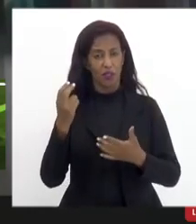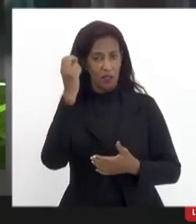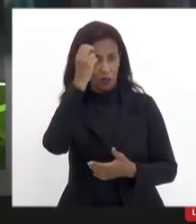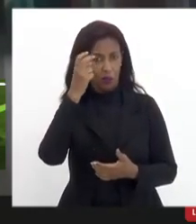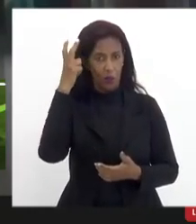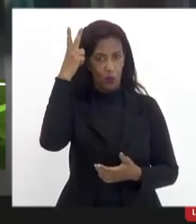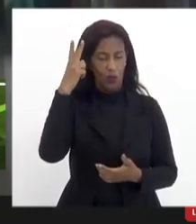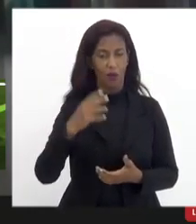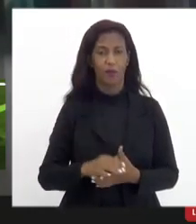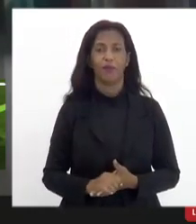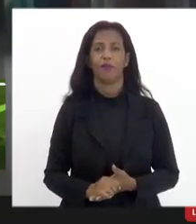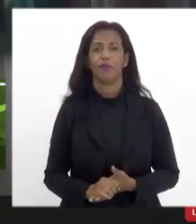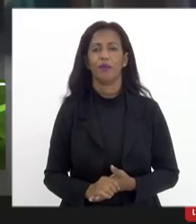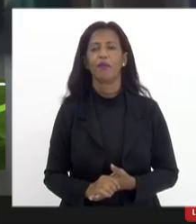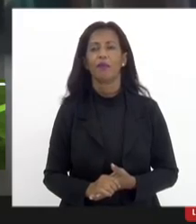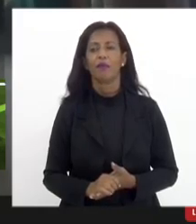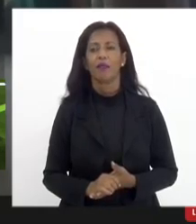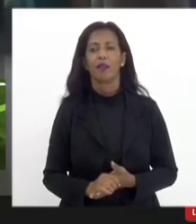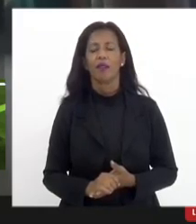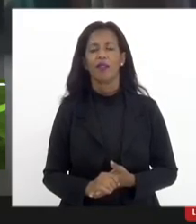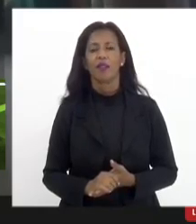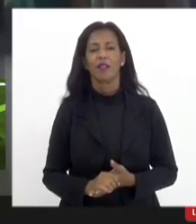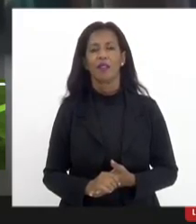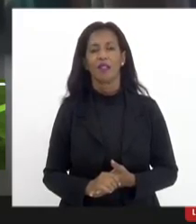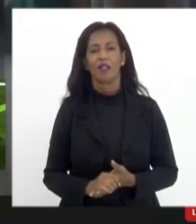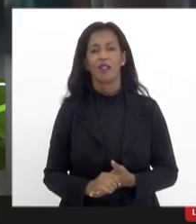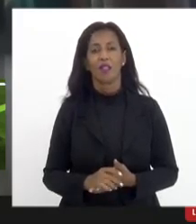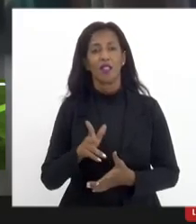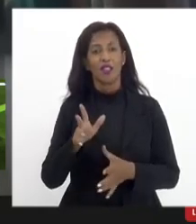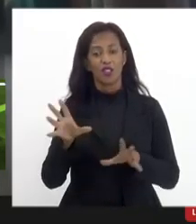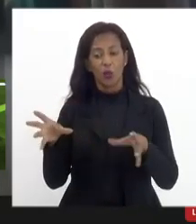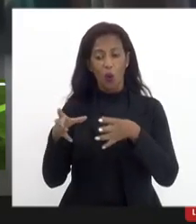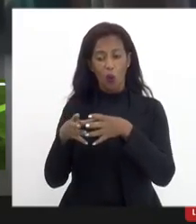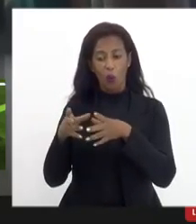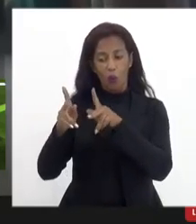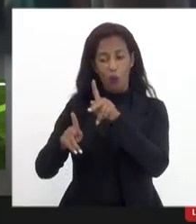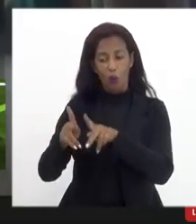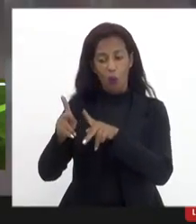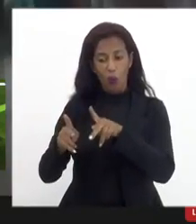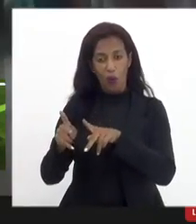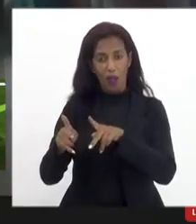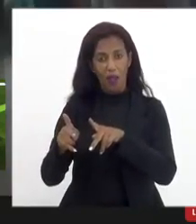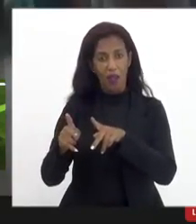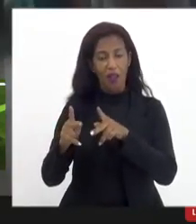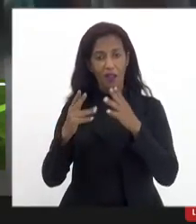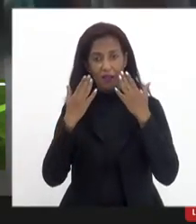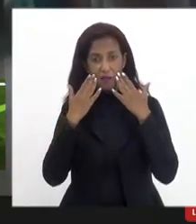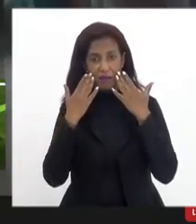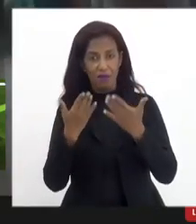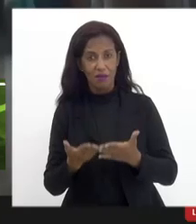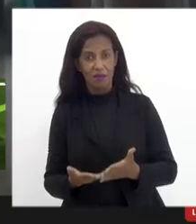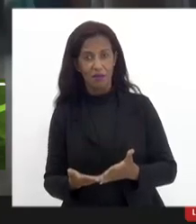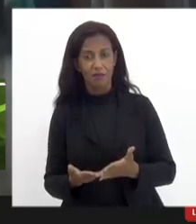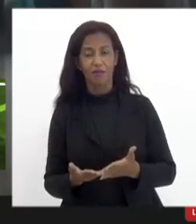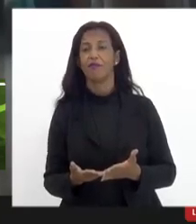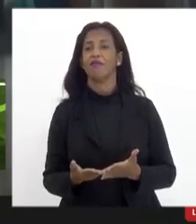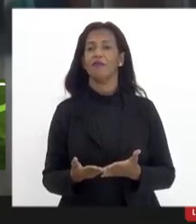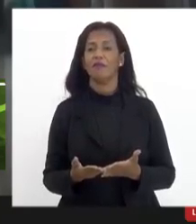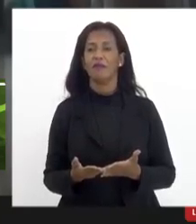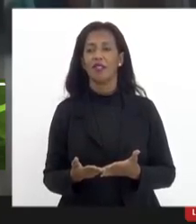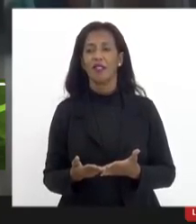culturais de caráter popular, elas realmente se manifestam e